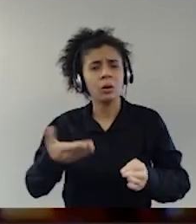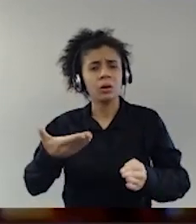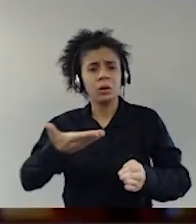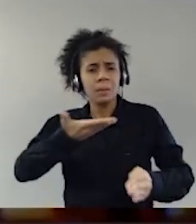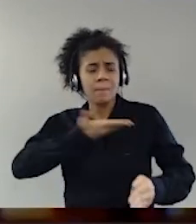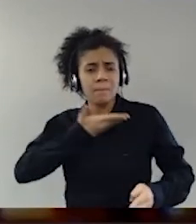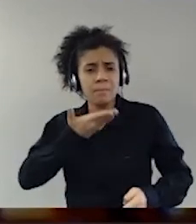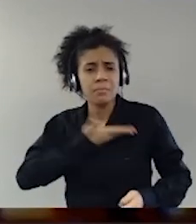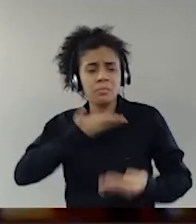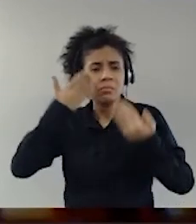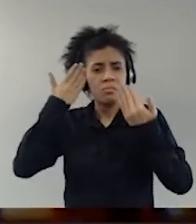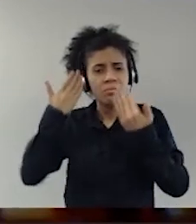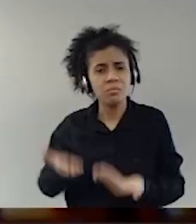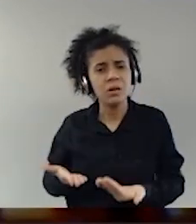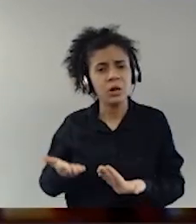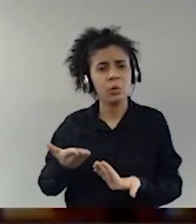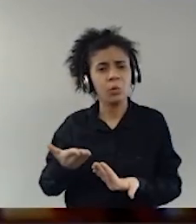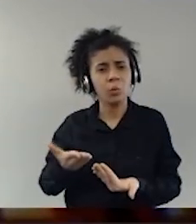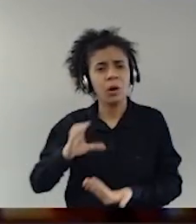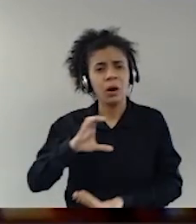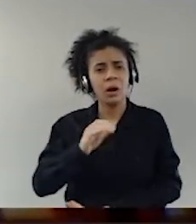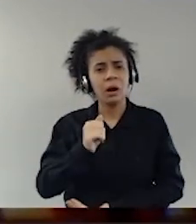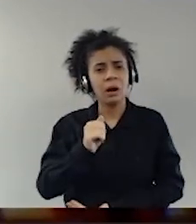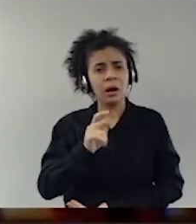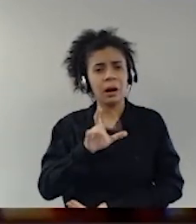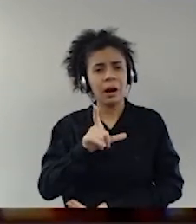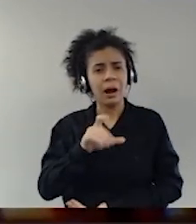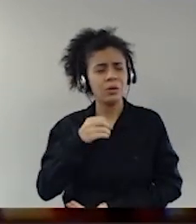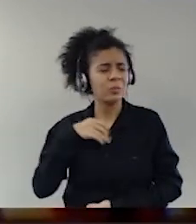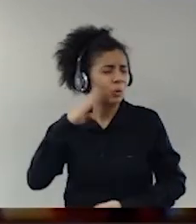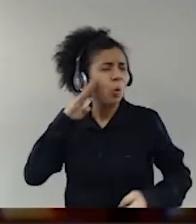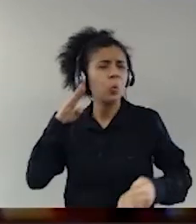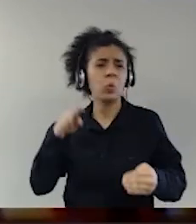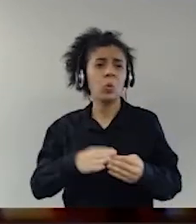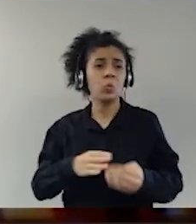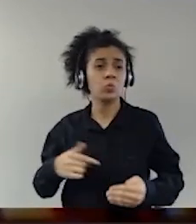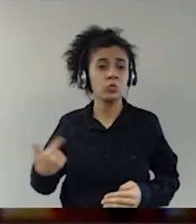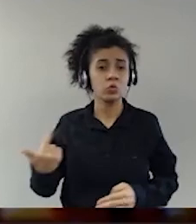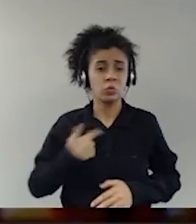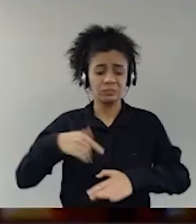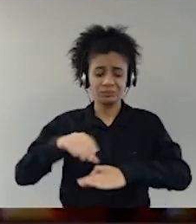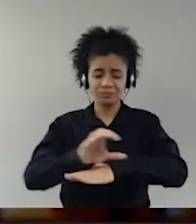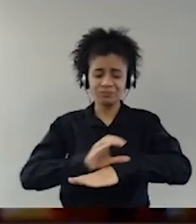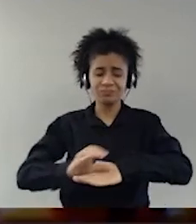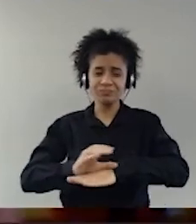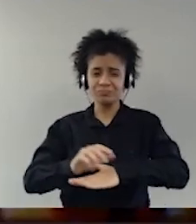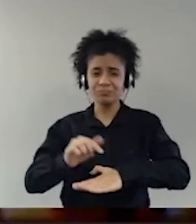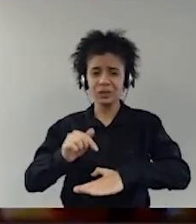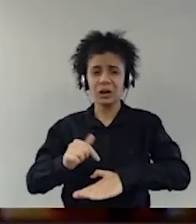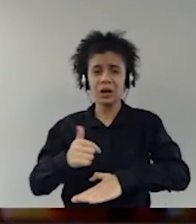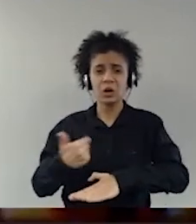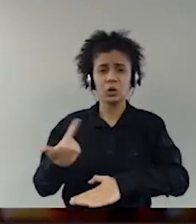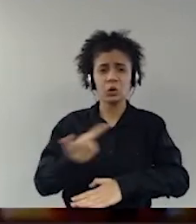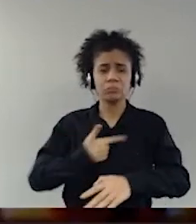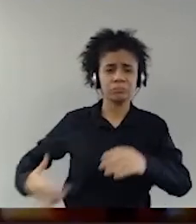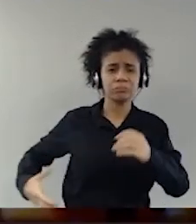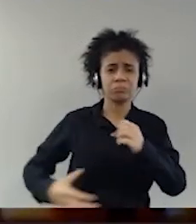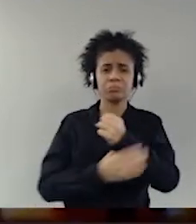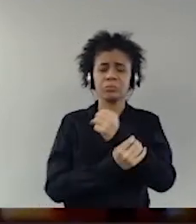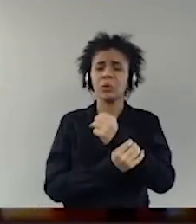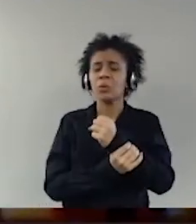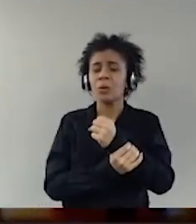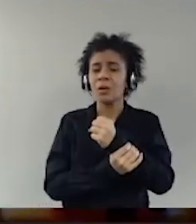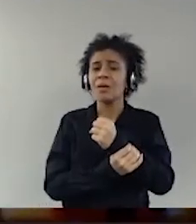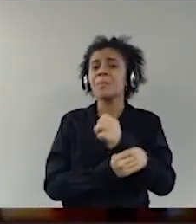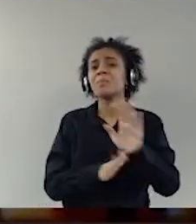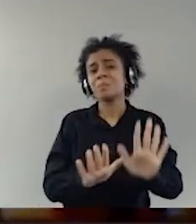e amigo, colega Carlos Nicodemos, nosso constitucionalismo, o nosso garantismo,